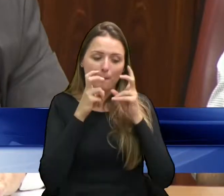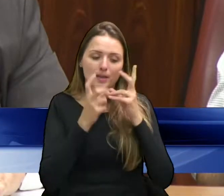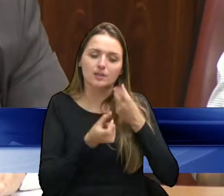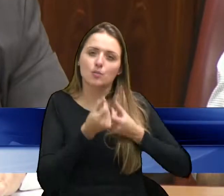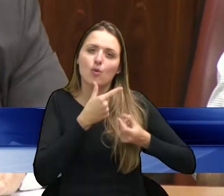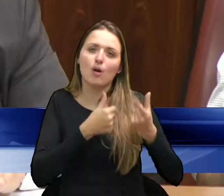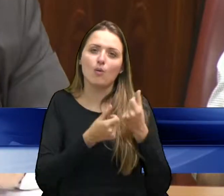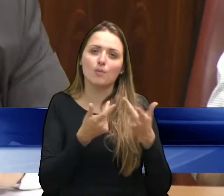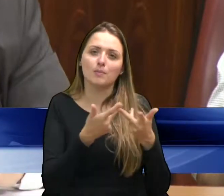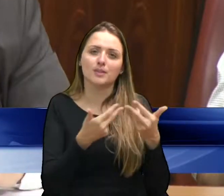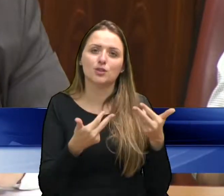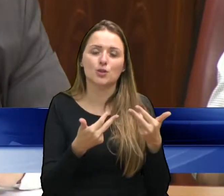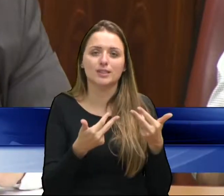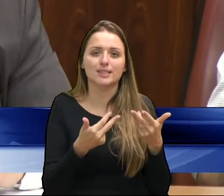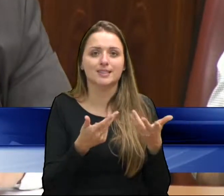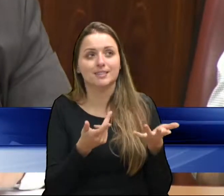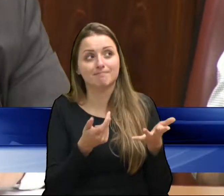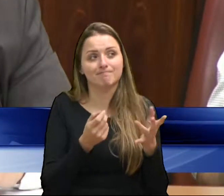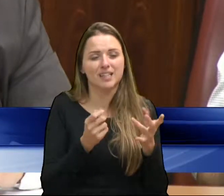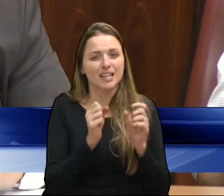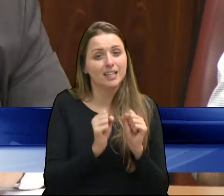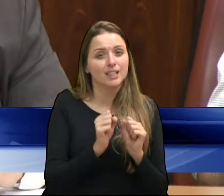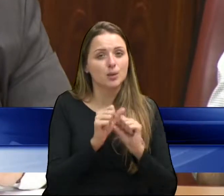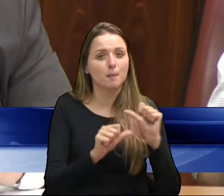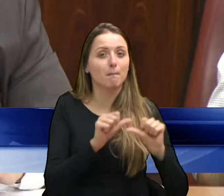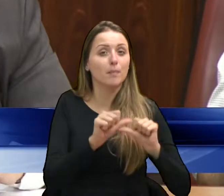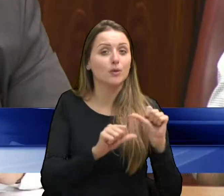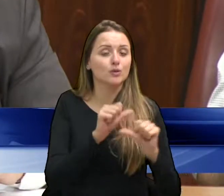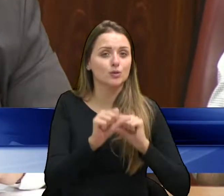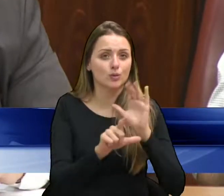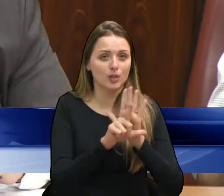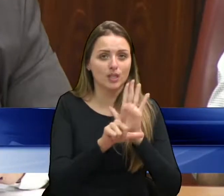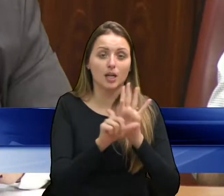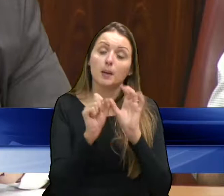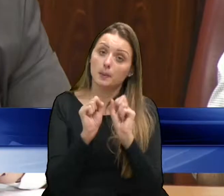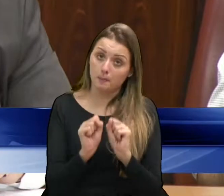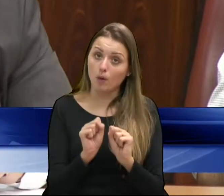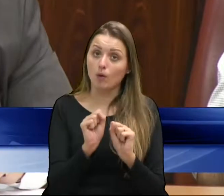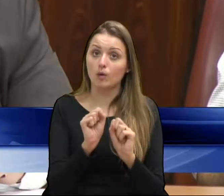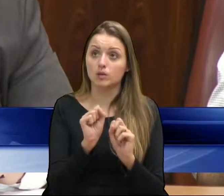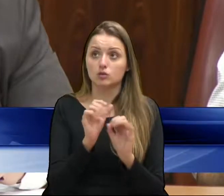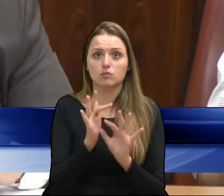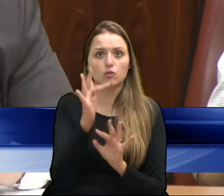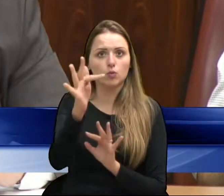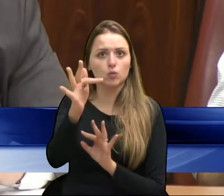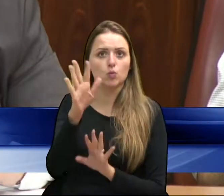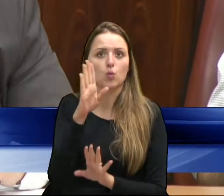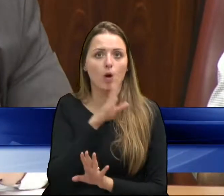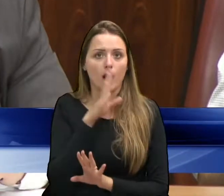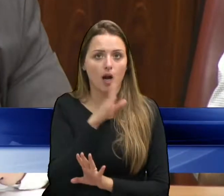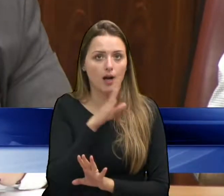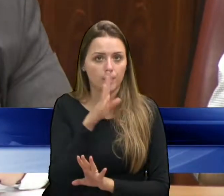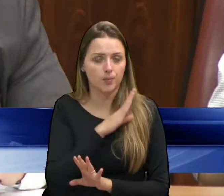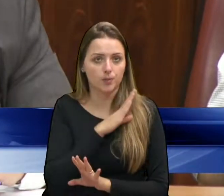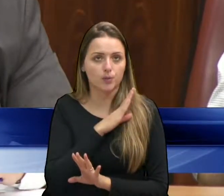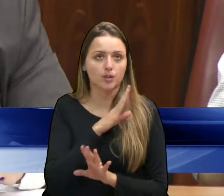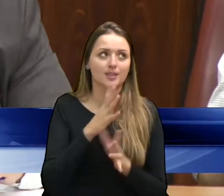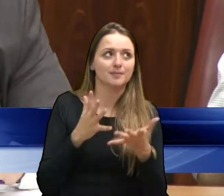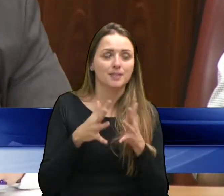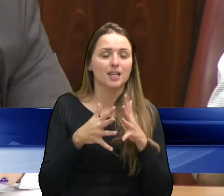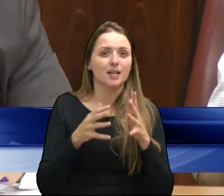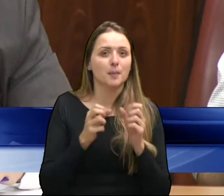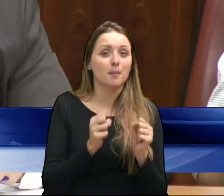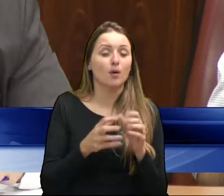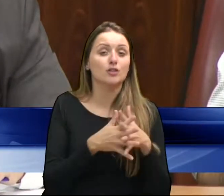legislação que pode ocorrer num futuro próximo ser um empecilho para esse